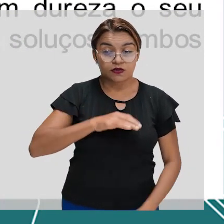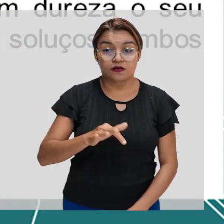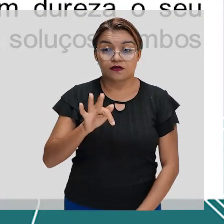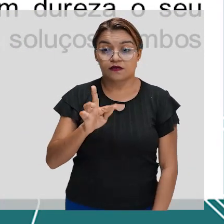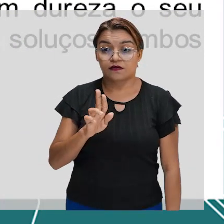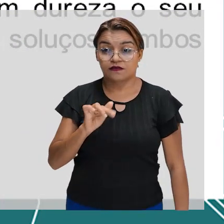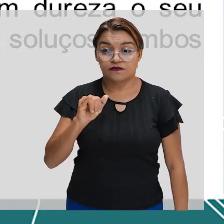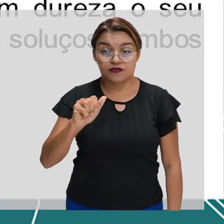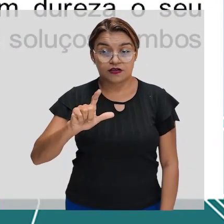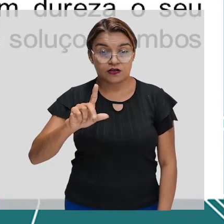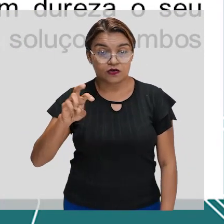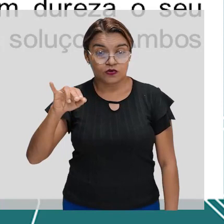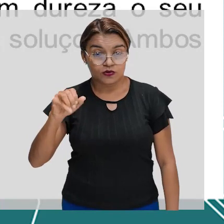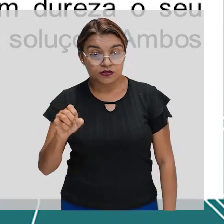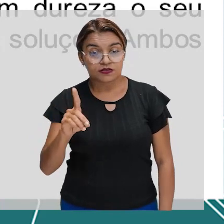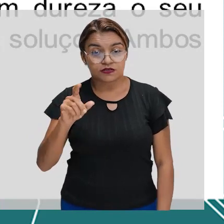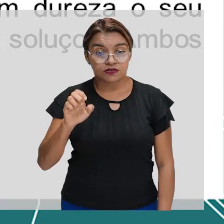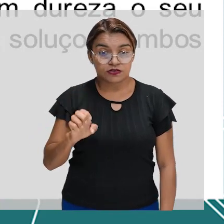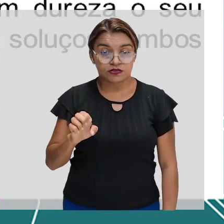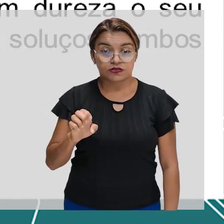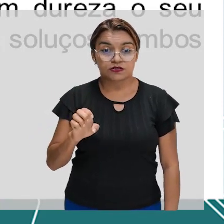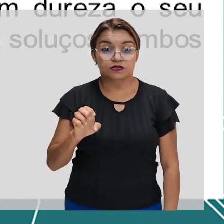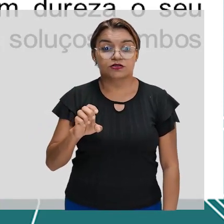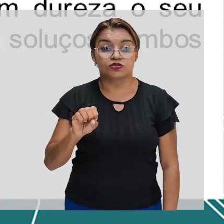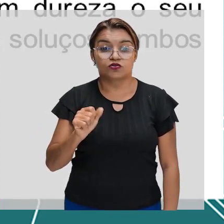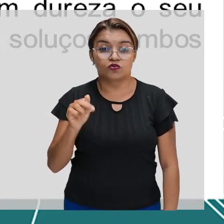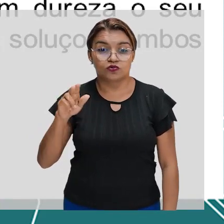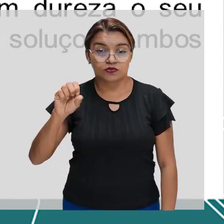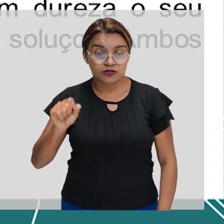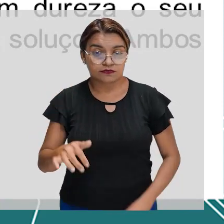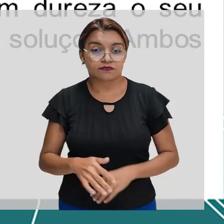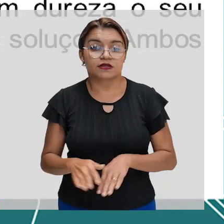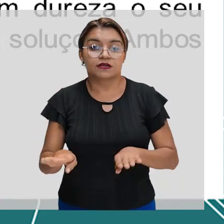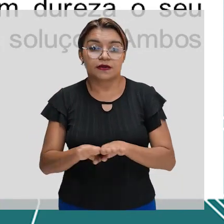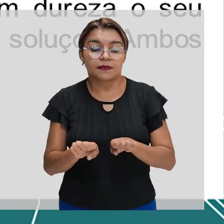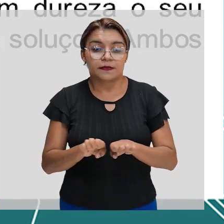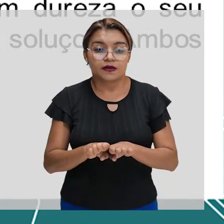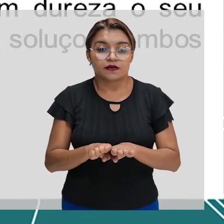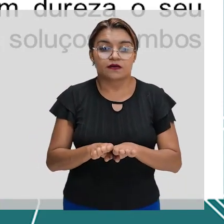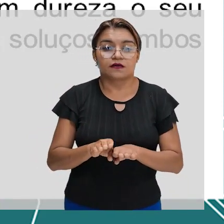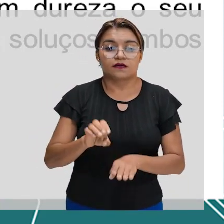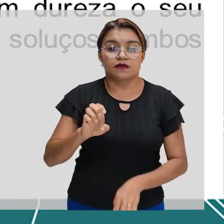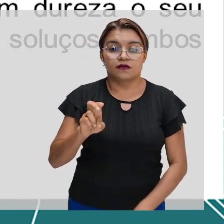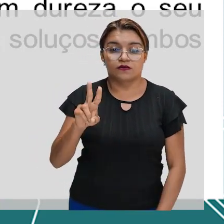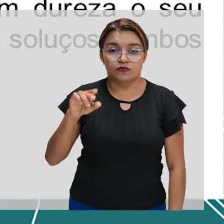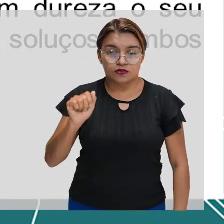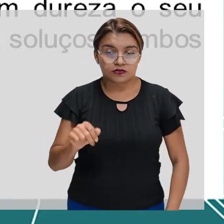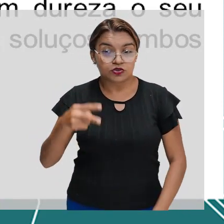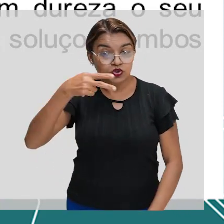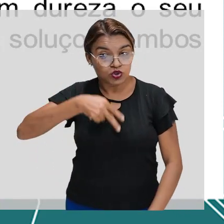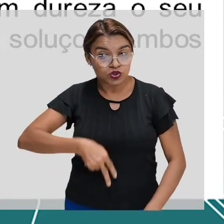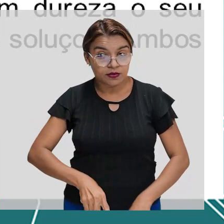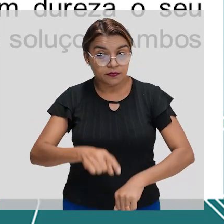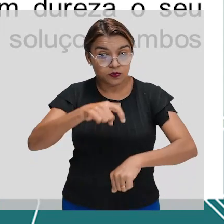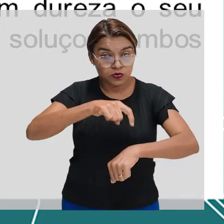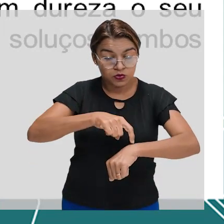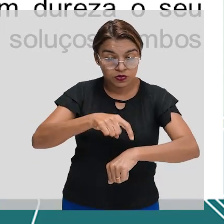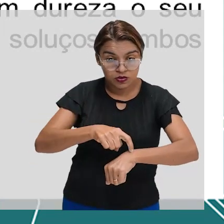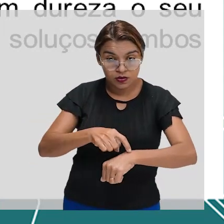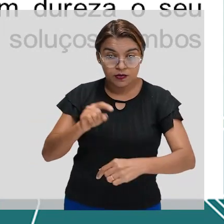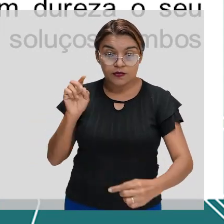Frei Luiz de Souza e Eurico o presbítero gêmeas no tempo e nos motivos